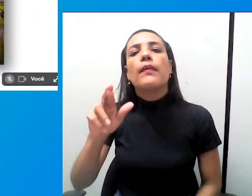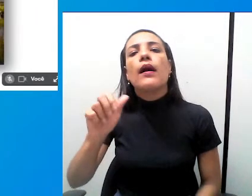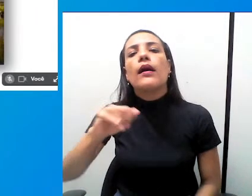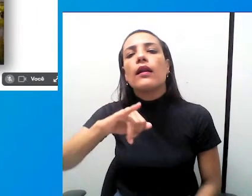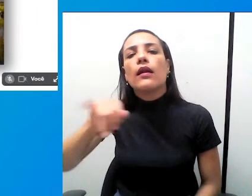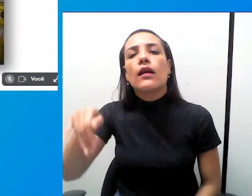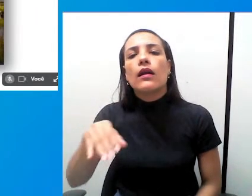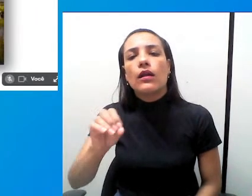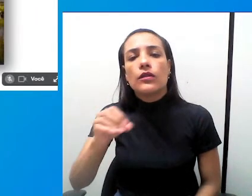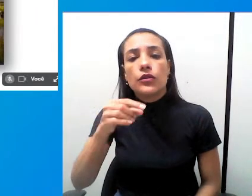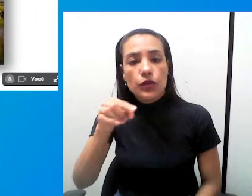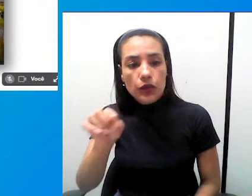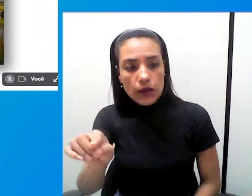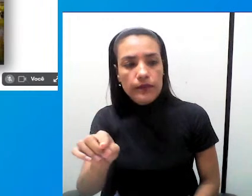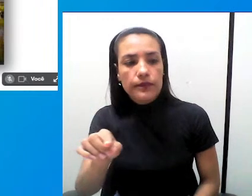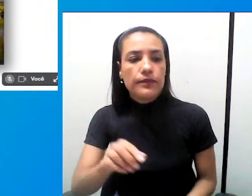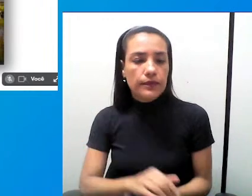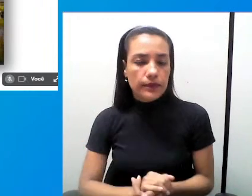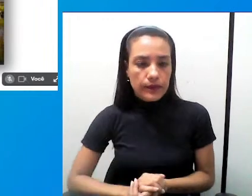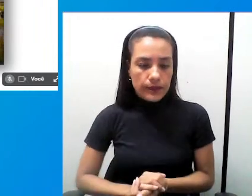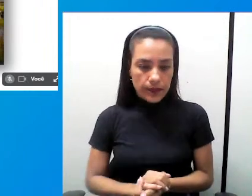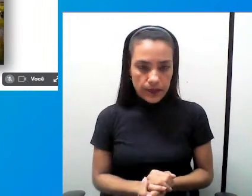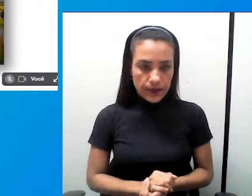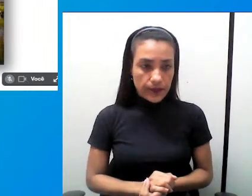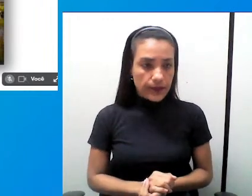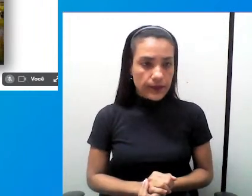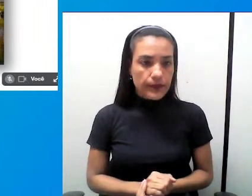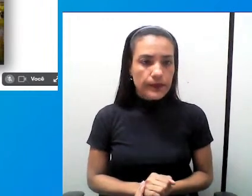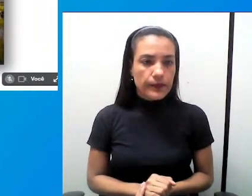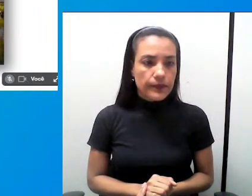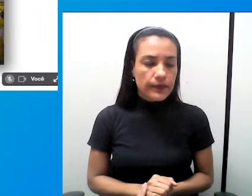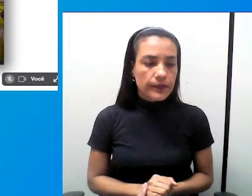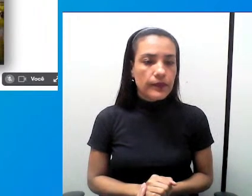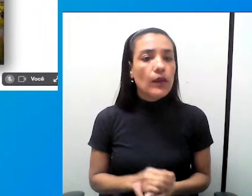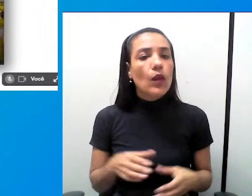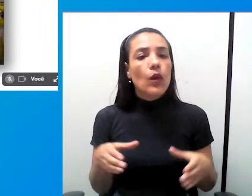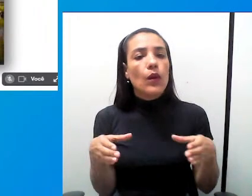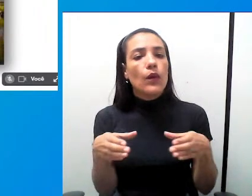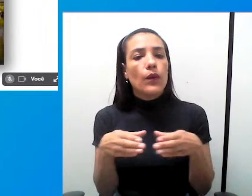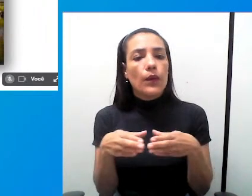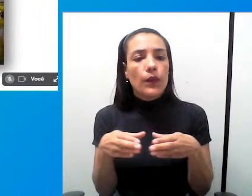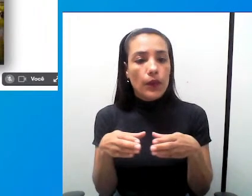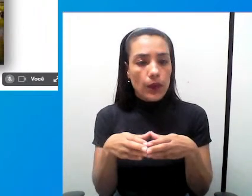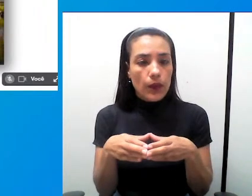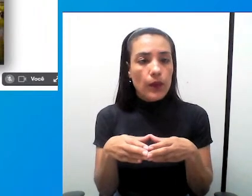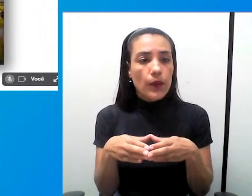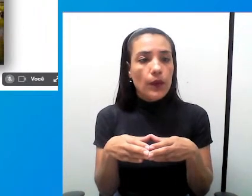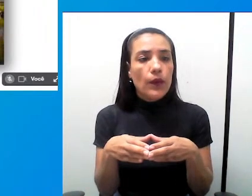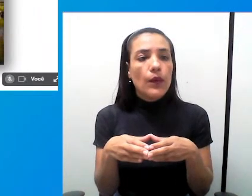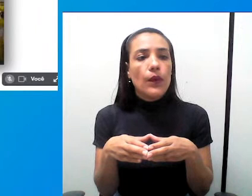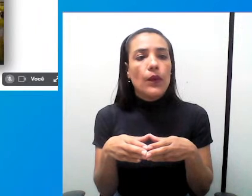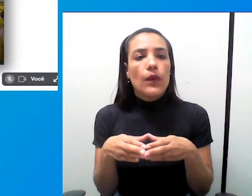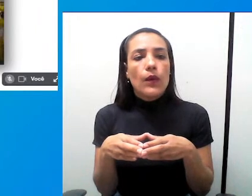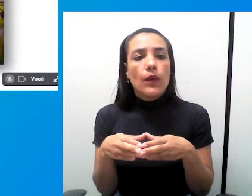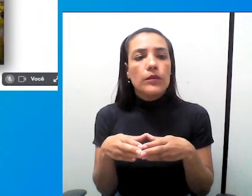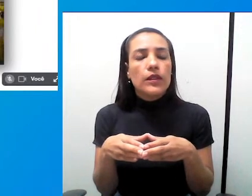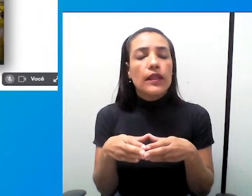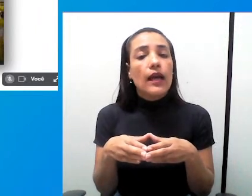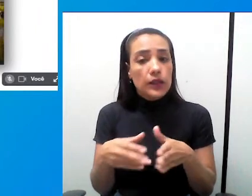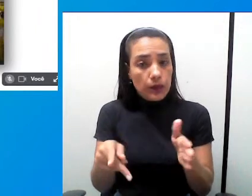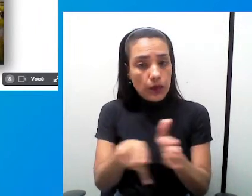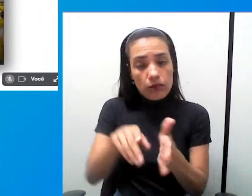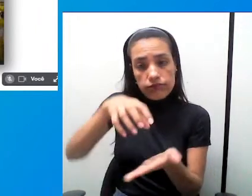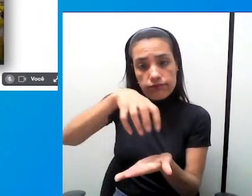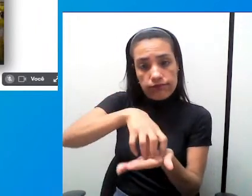Jesus, no interior do município daqui da região. Comunidade Mística, Resex Mapuá, uma reserva,